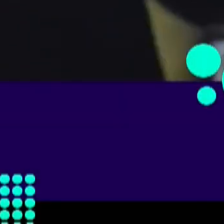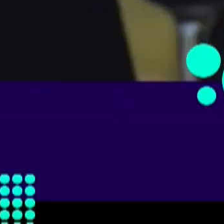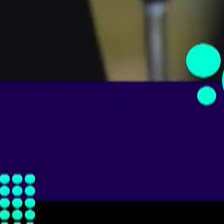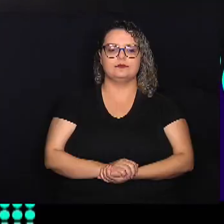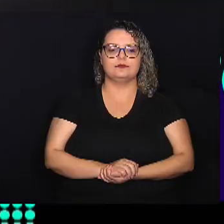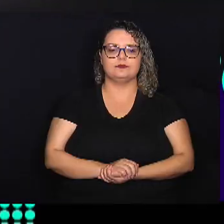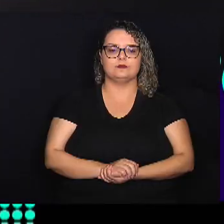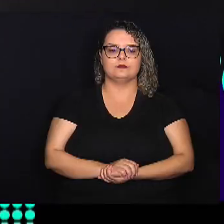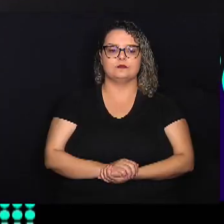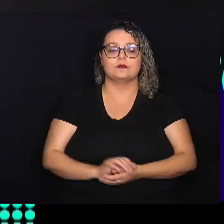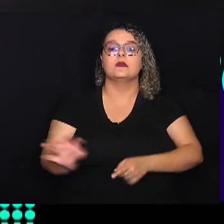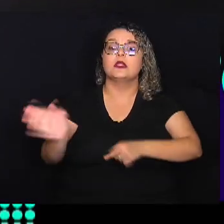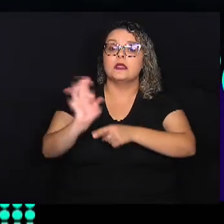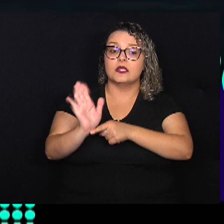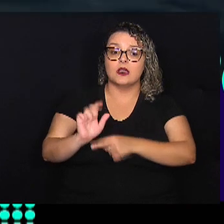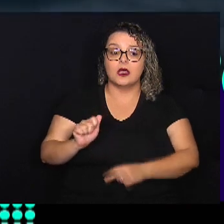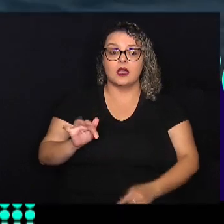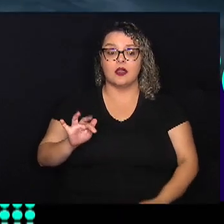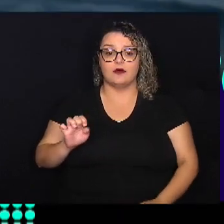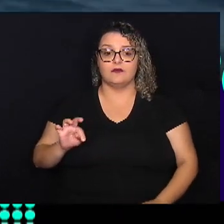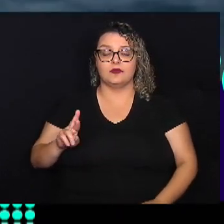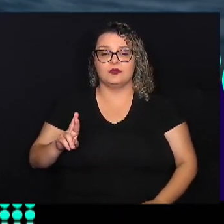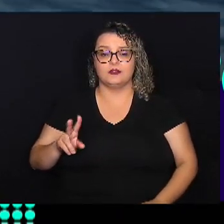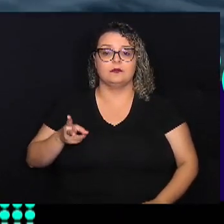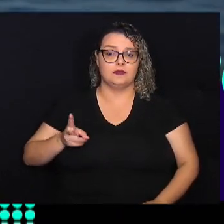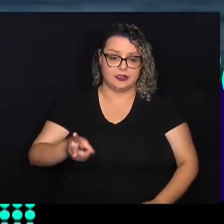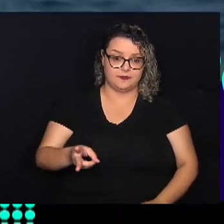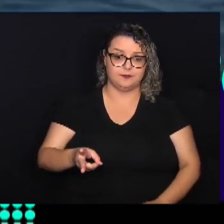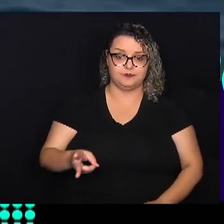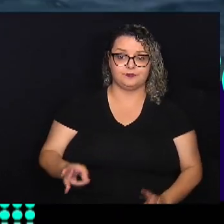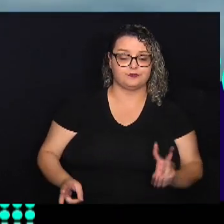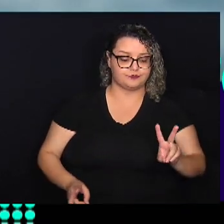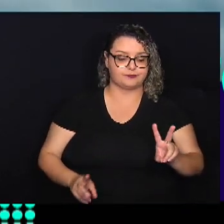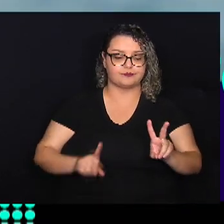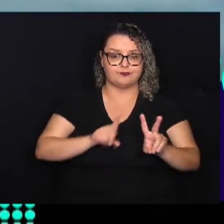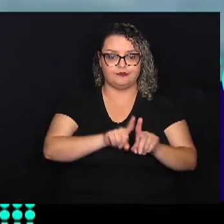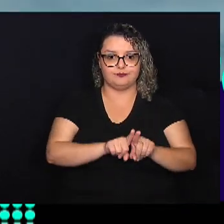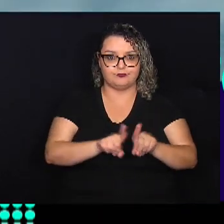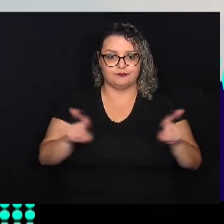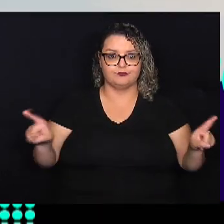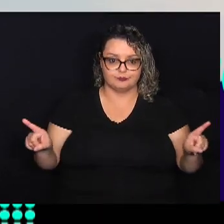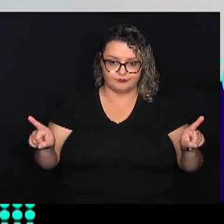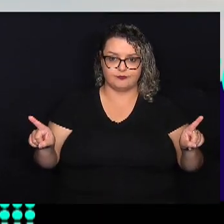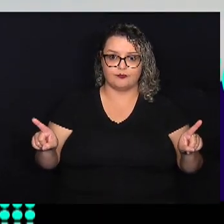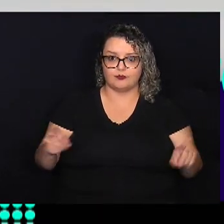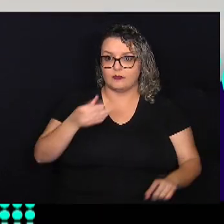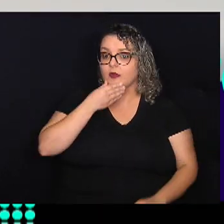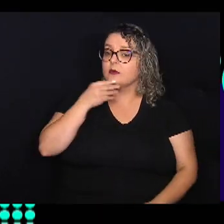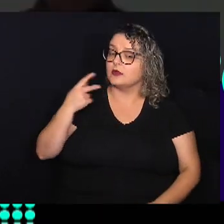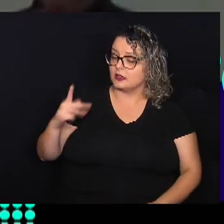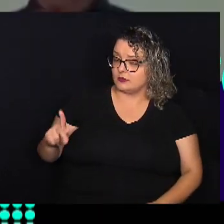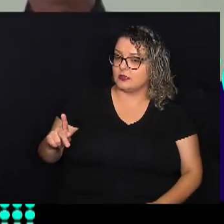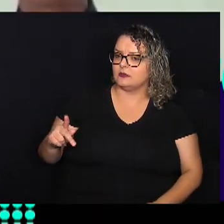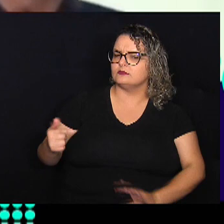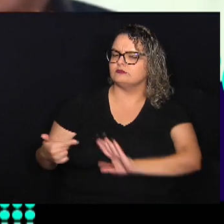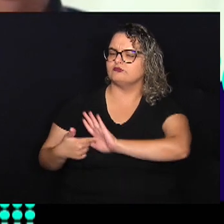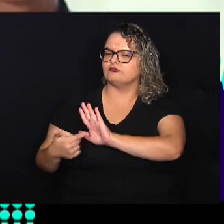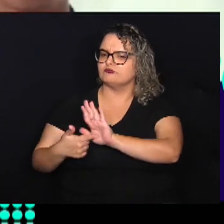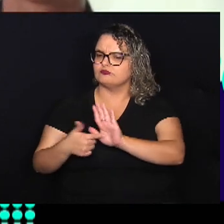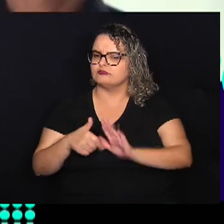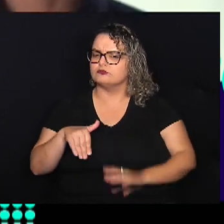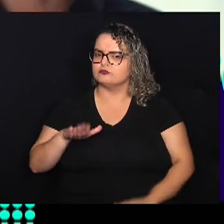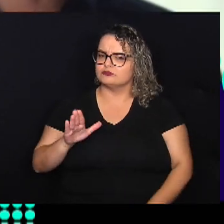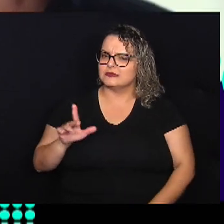Cinema, After para sempre. Arjen e Tessa estão separados, mas para ele as coisas têm se mostrado cada vez